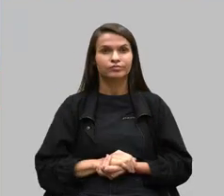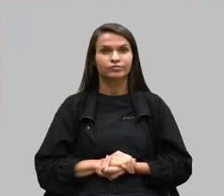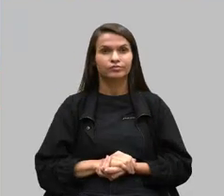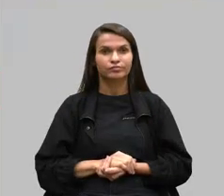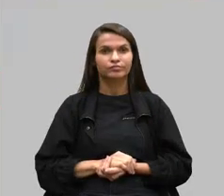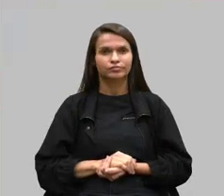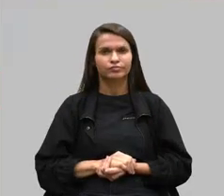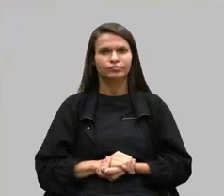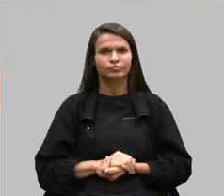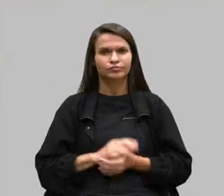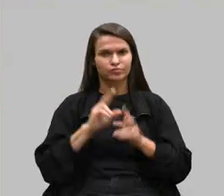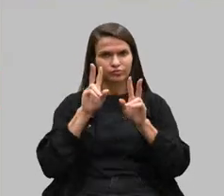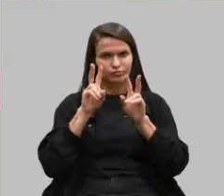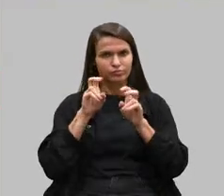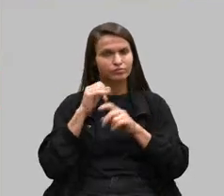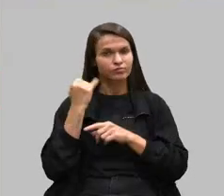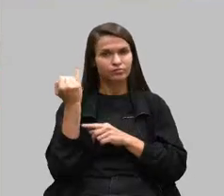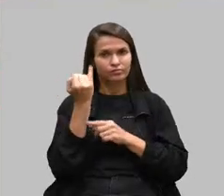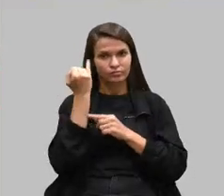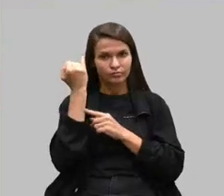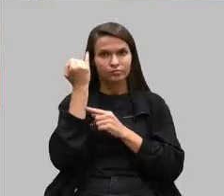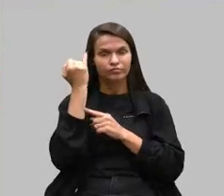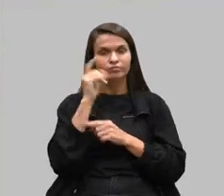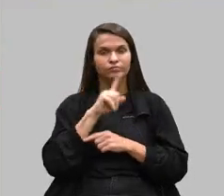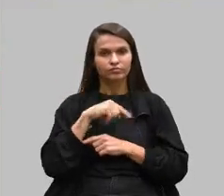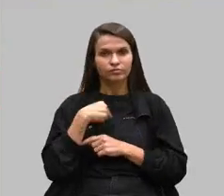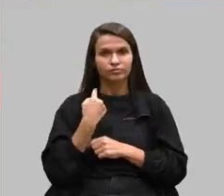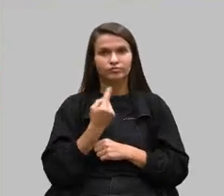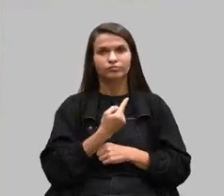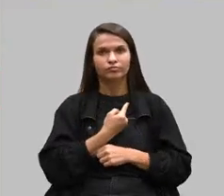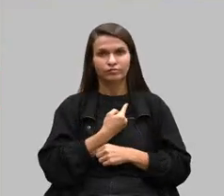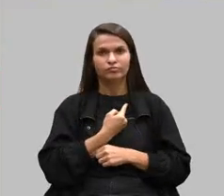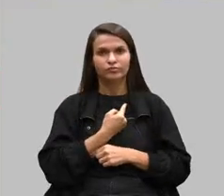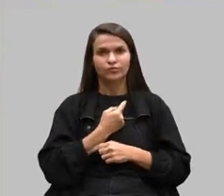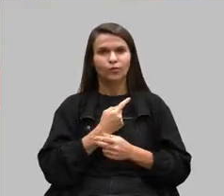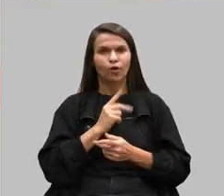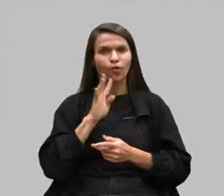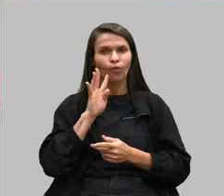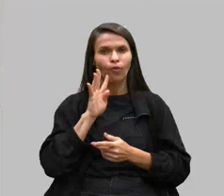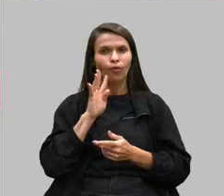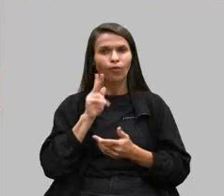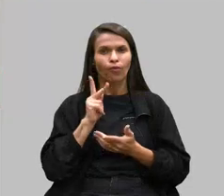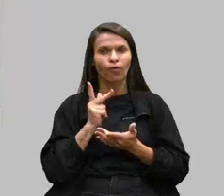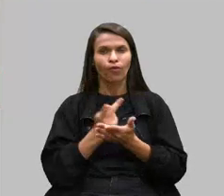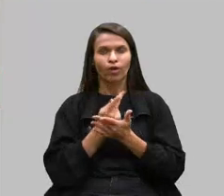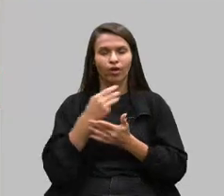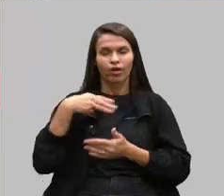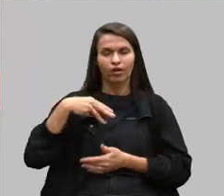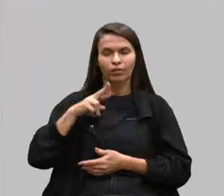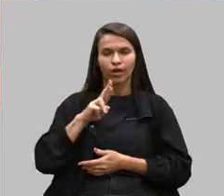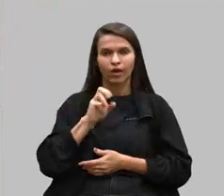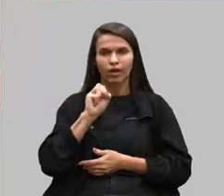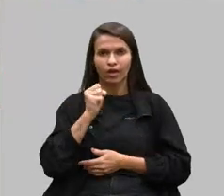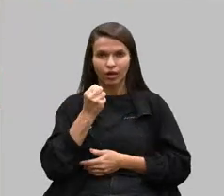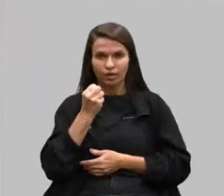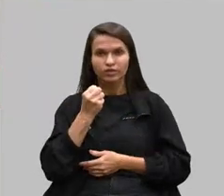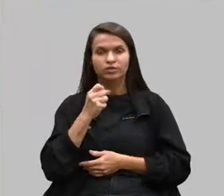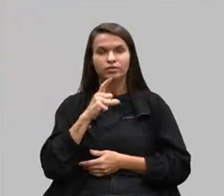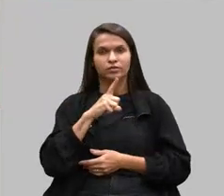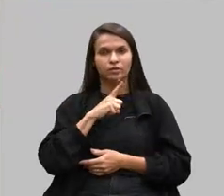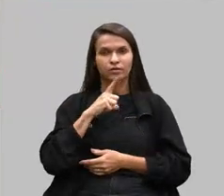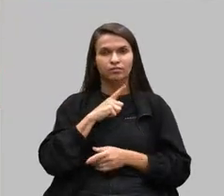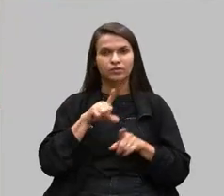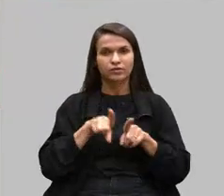causa muito importante nós temos nossa situação lá da mrss né temos também